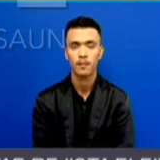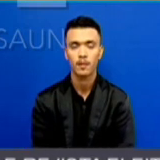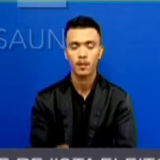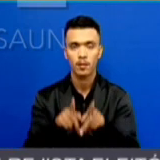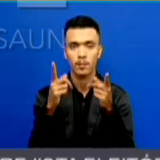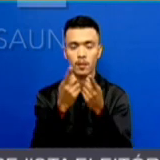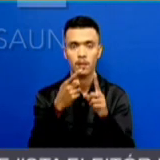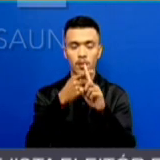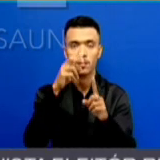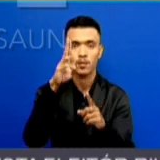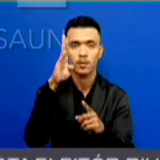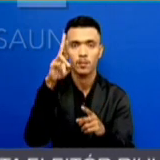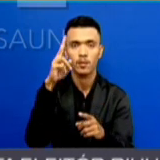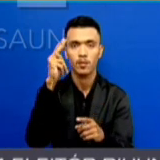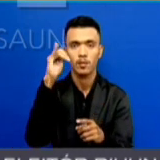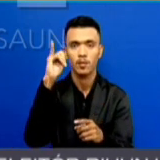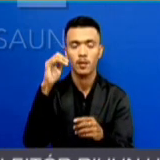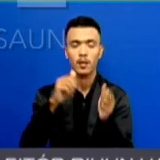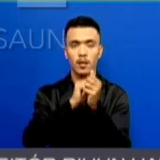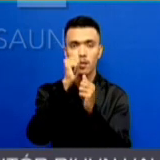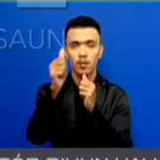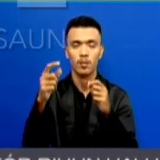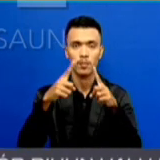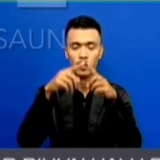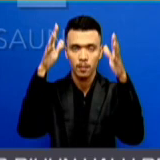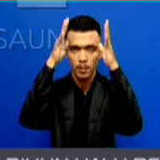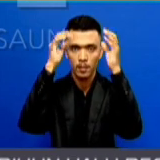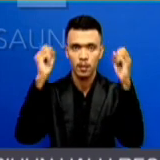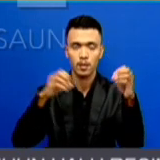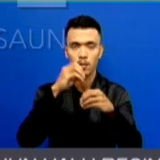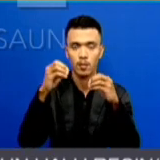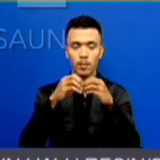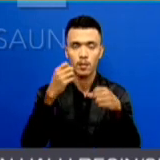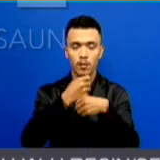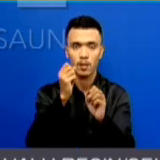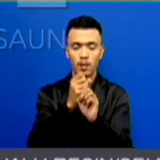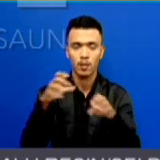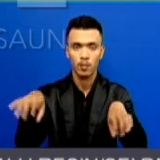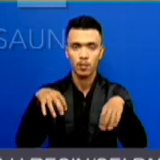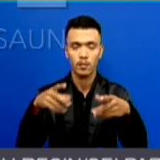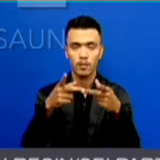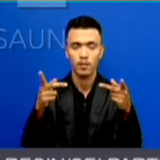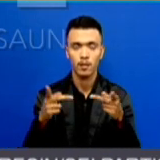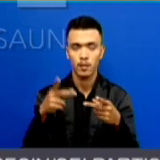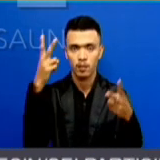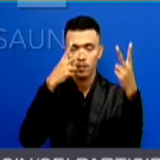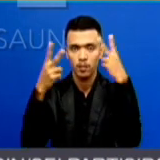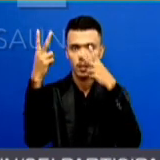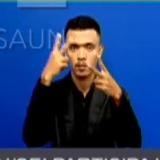Investidor Husi Bruno Darussalam hato ba presidente Republika kona base la investimento ia setor turismo ia